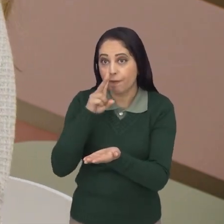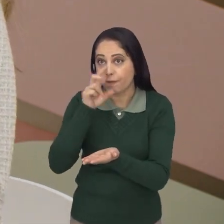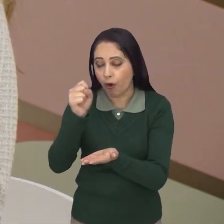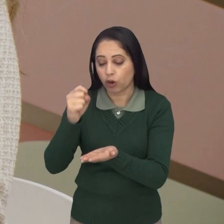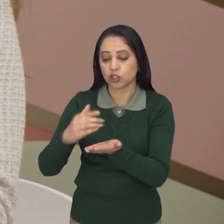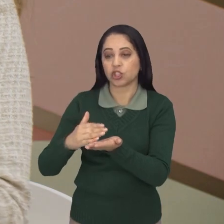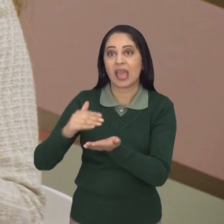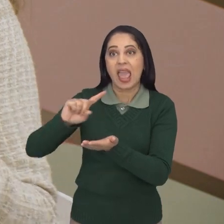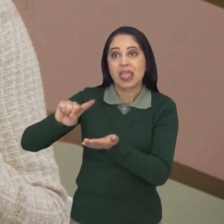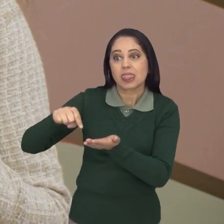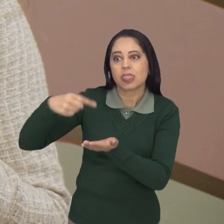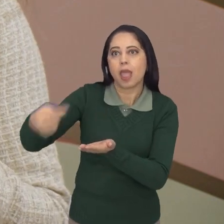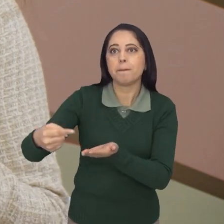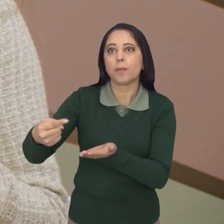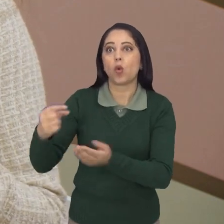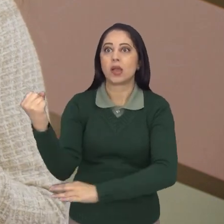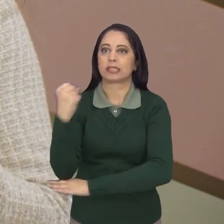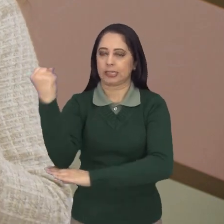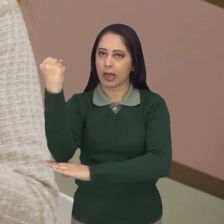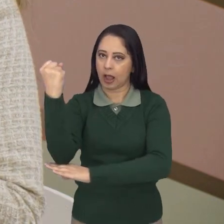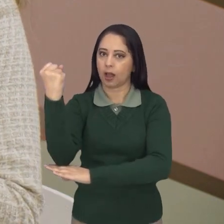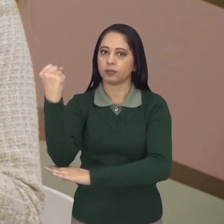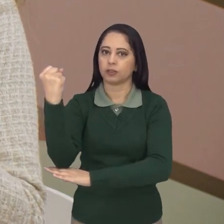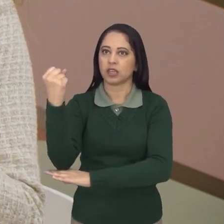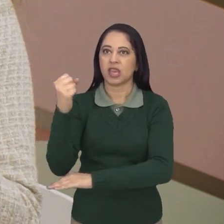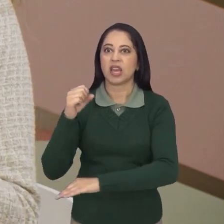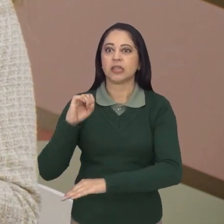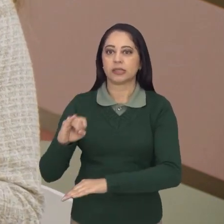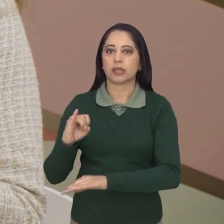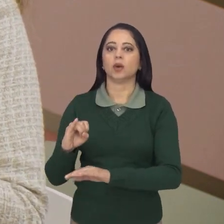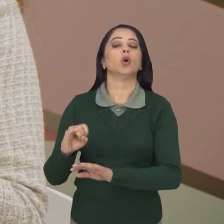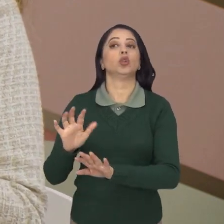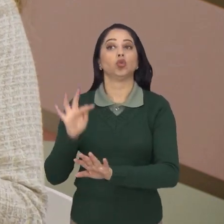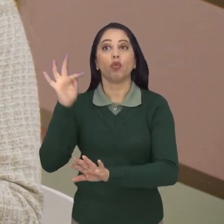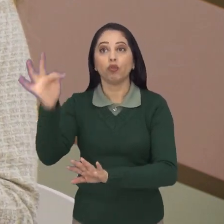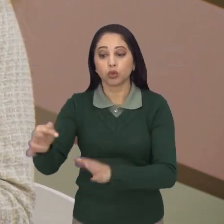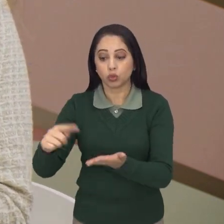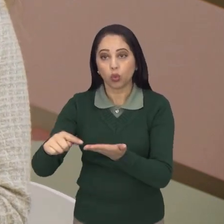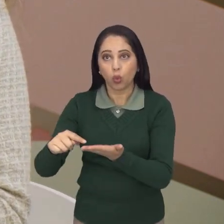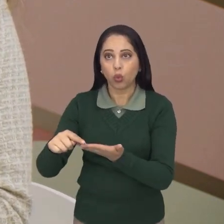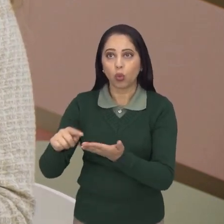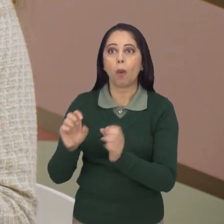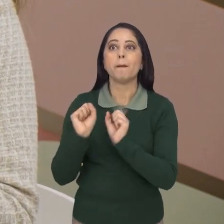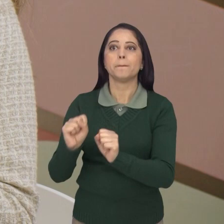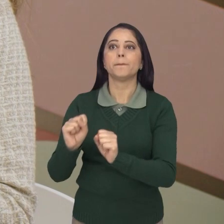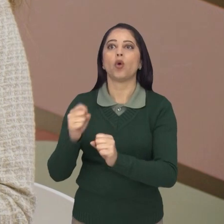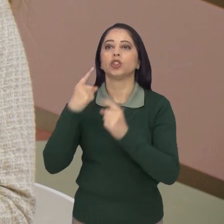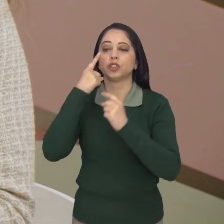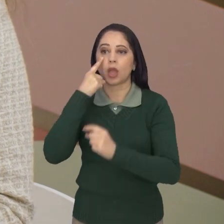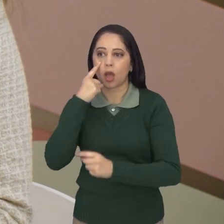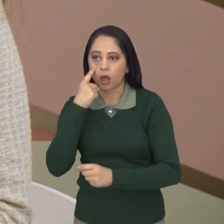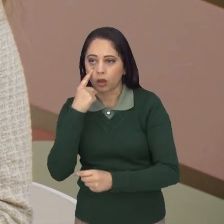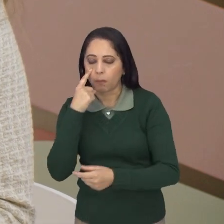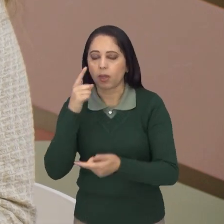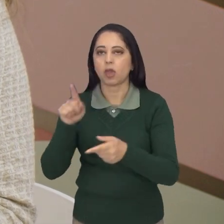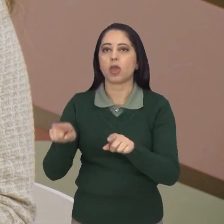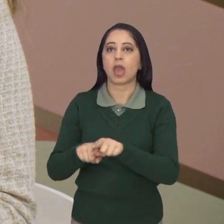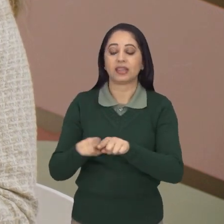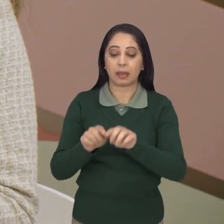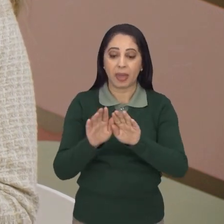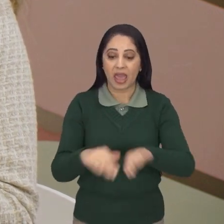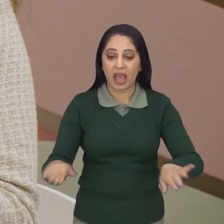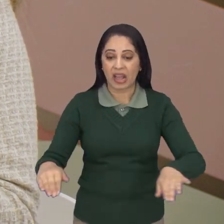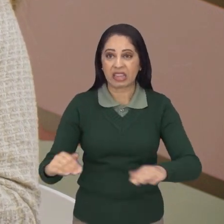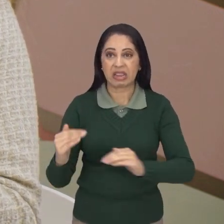e vir acompanhado de os sintomas mais graves. Então, assim, tardiamente, a gente pode ter anemia, baixo crescimento e desenvolvimento